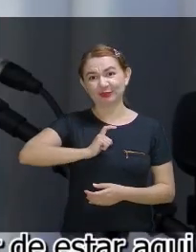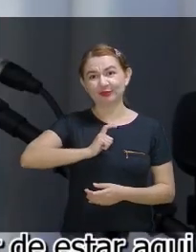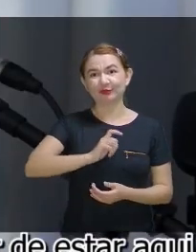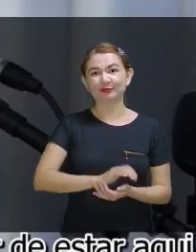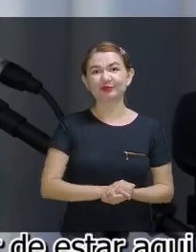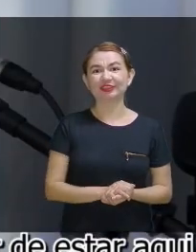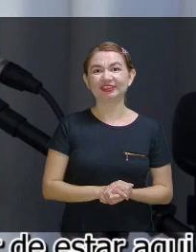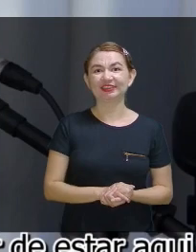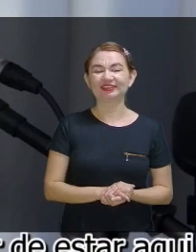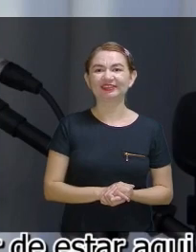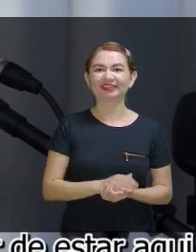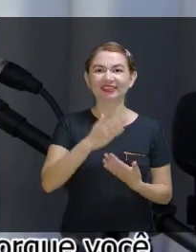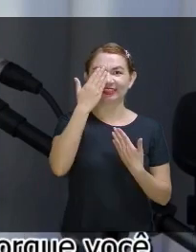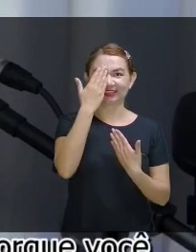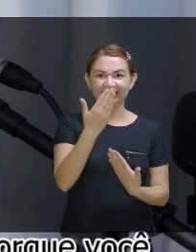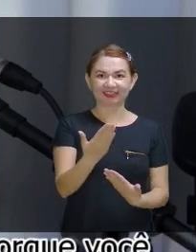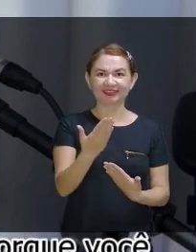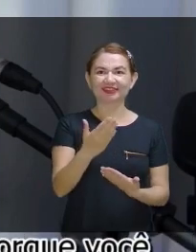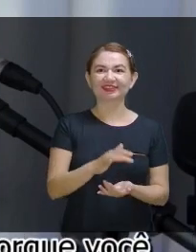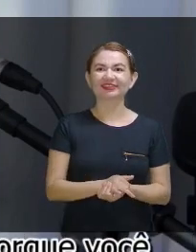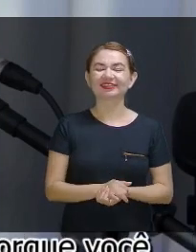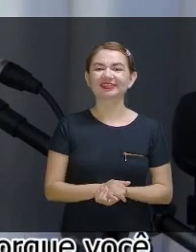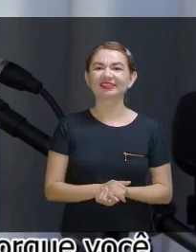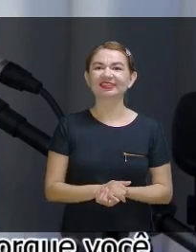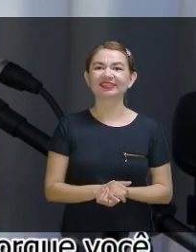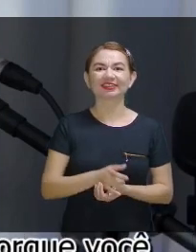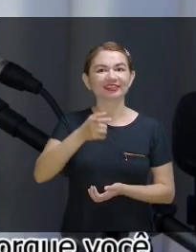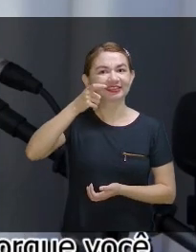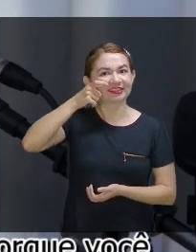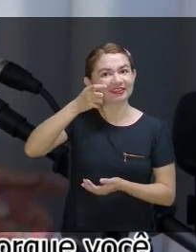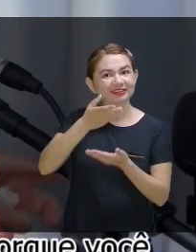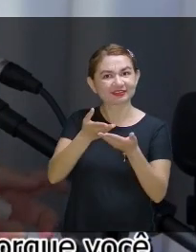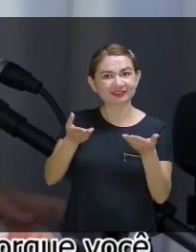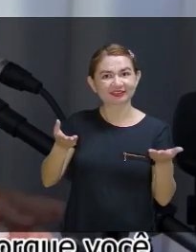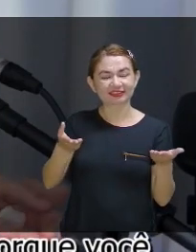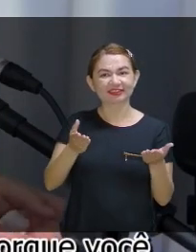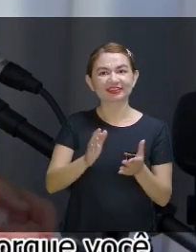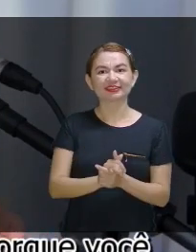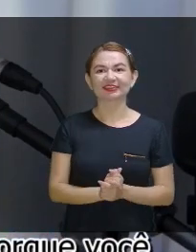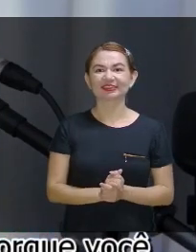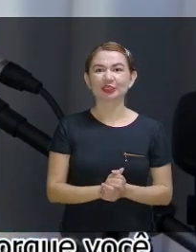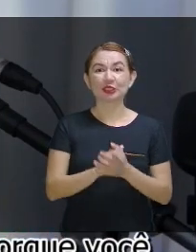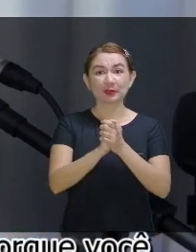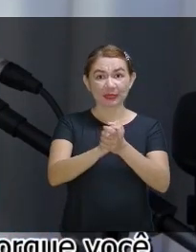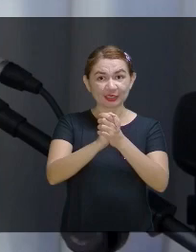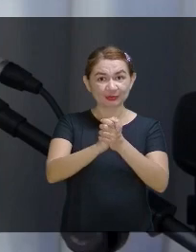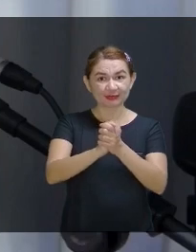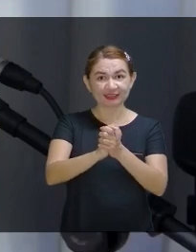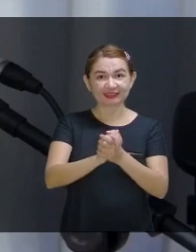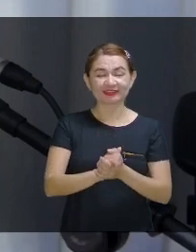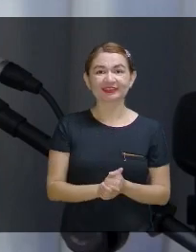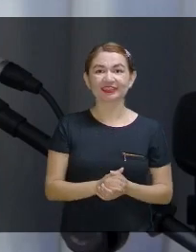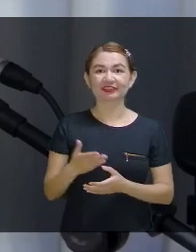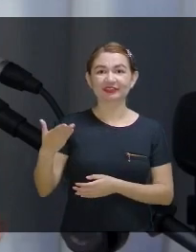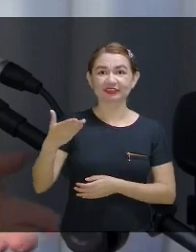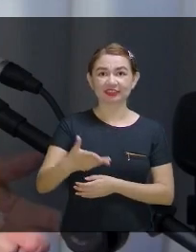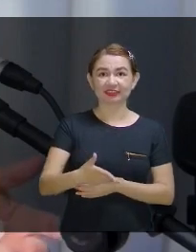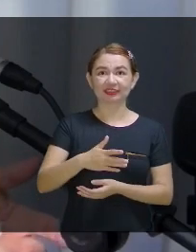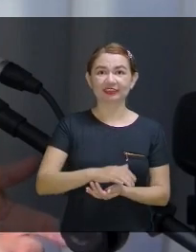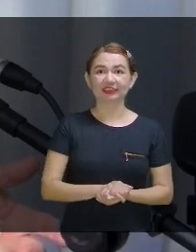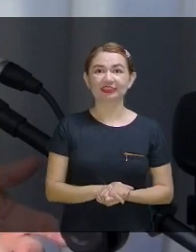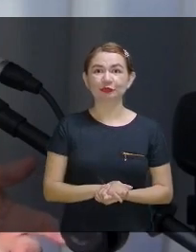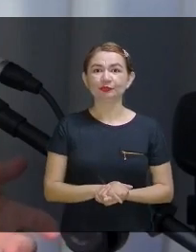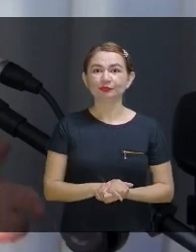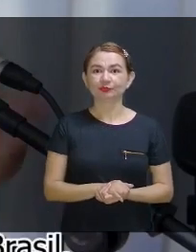Foco no desembargador João Lages, presidente do TRE te Amapá. parabenizar, porque você trouxe aqui para o estúdio os